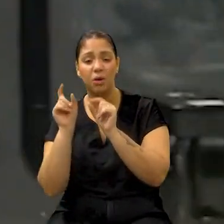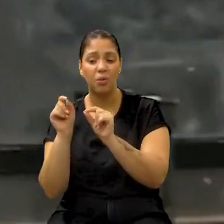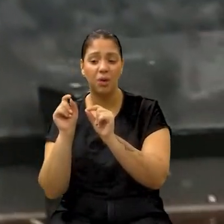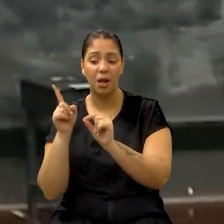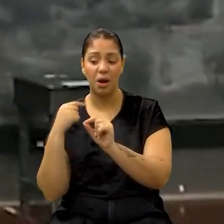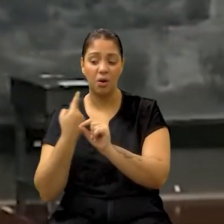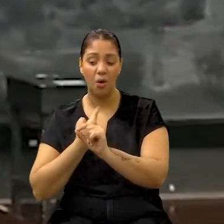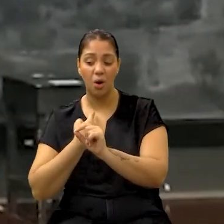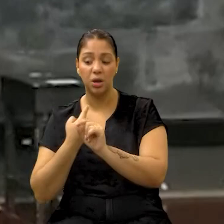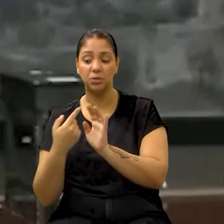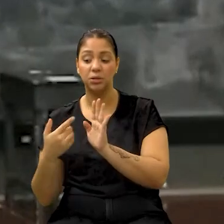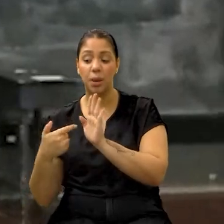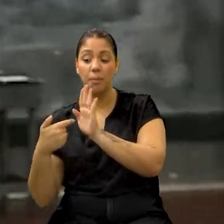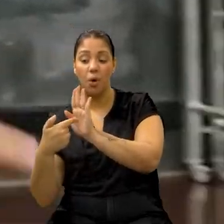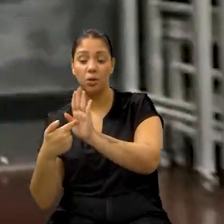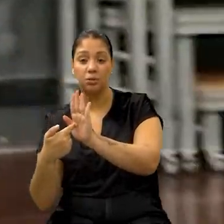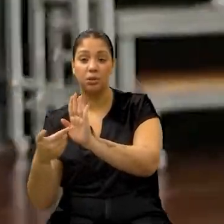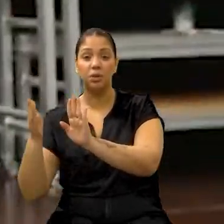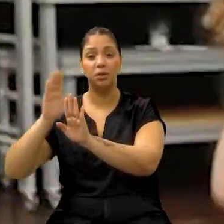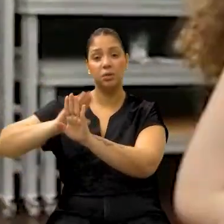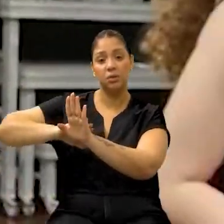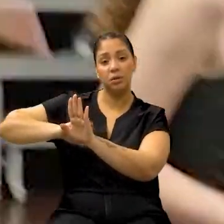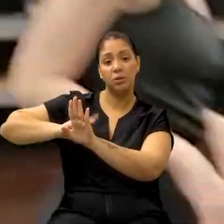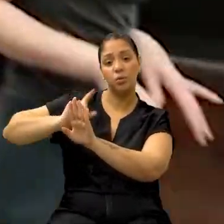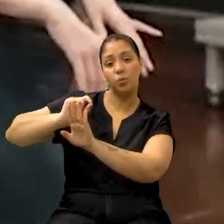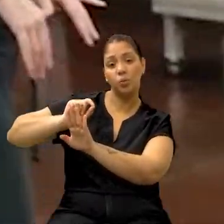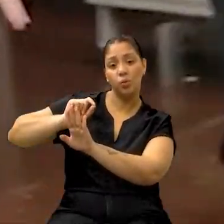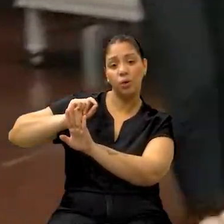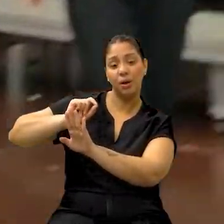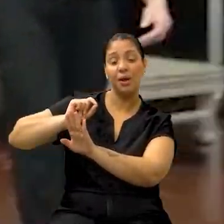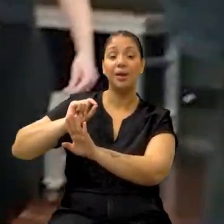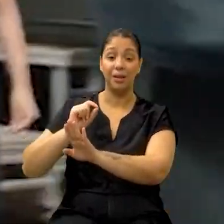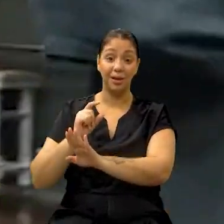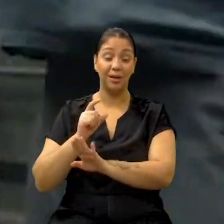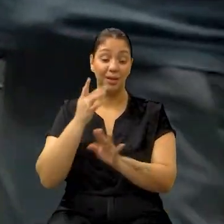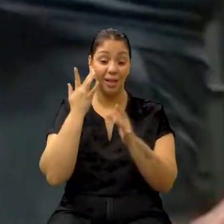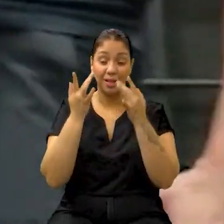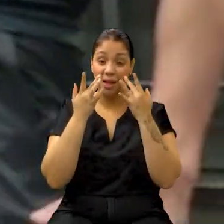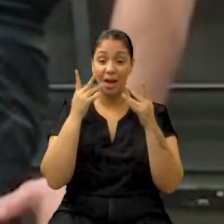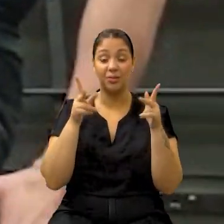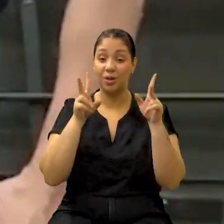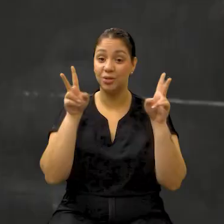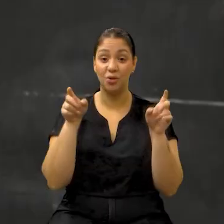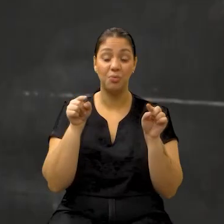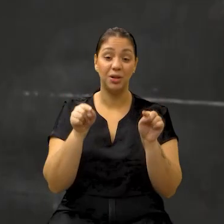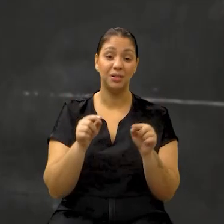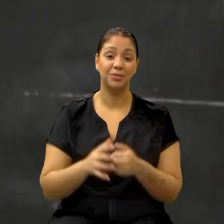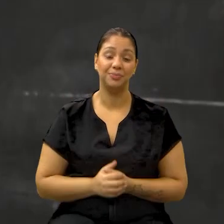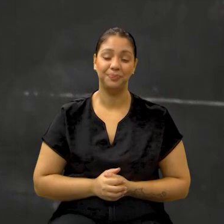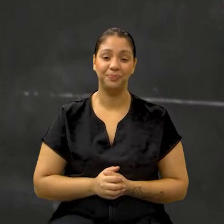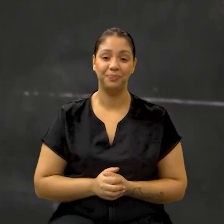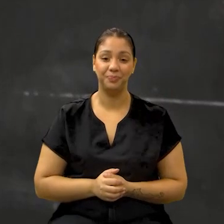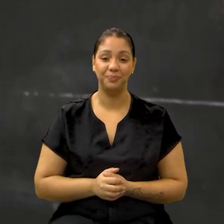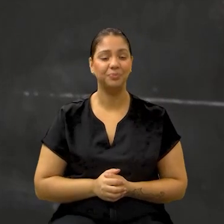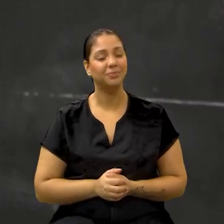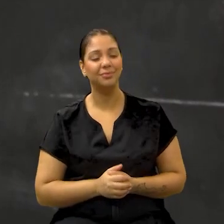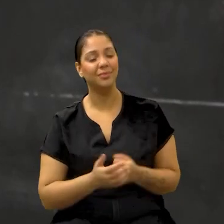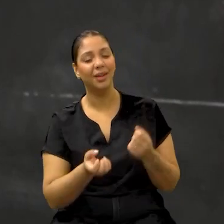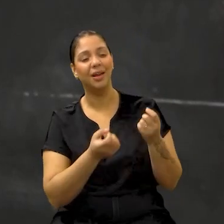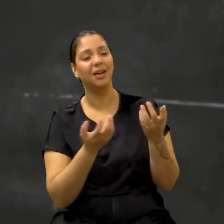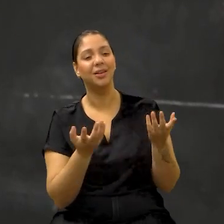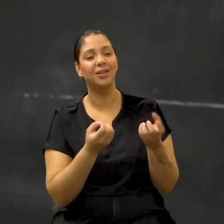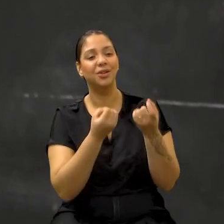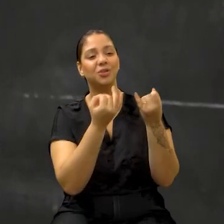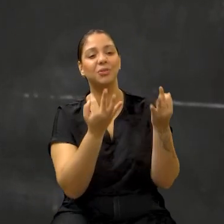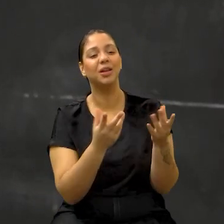o Facebook, o que é que a gente mostra e o que é de verdade por dentro. E o Nelson brinca muito com isso nessa peça. O que